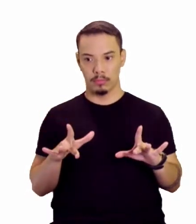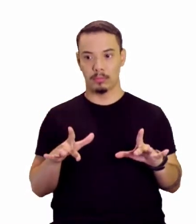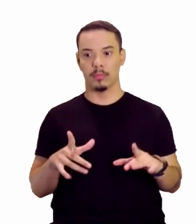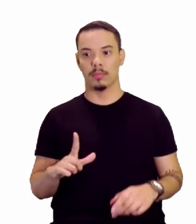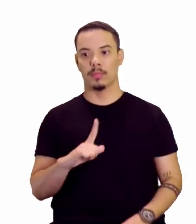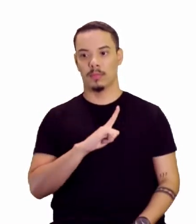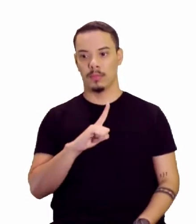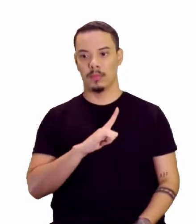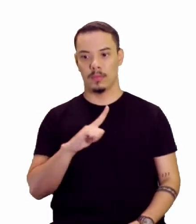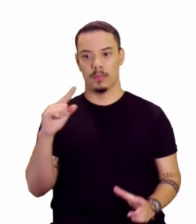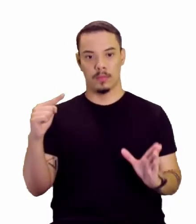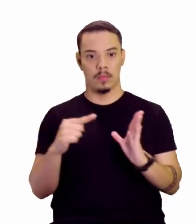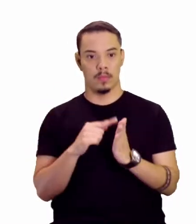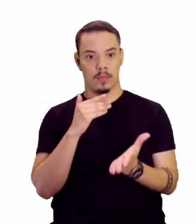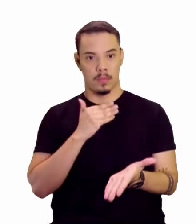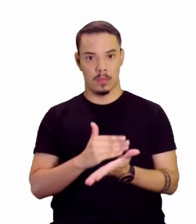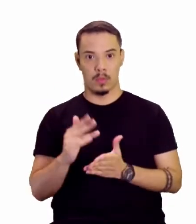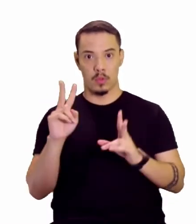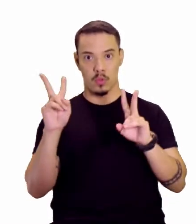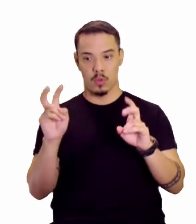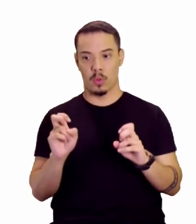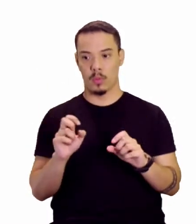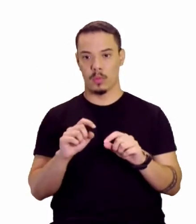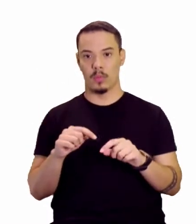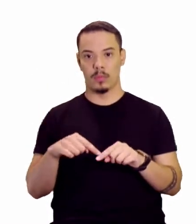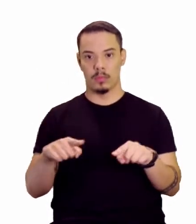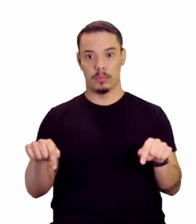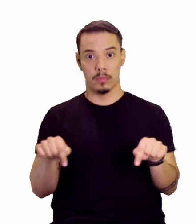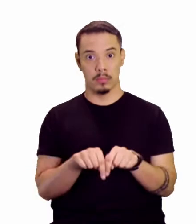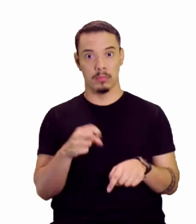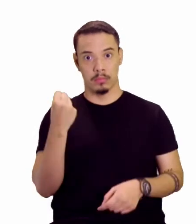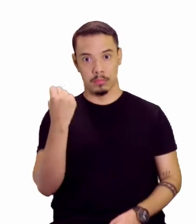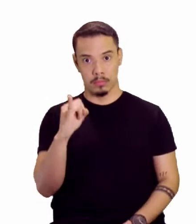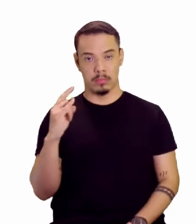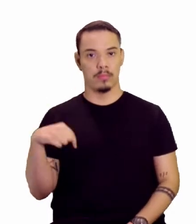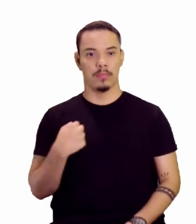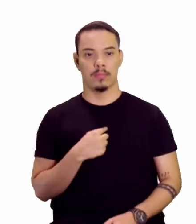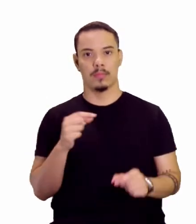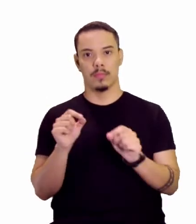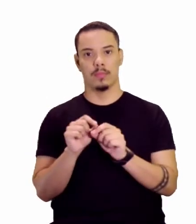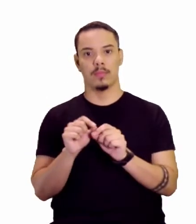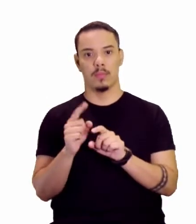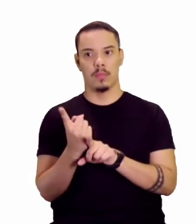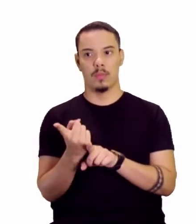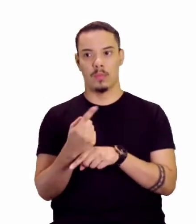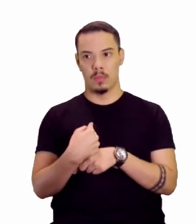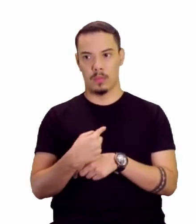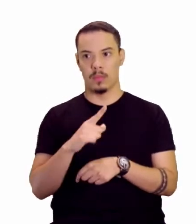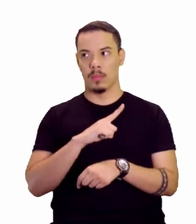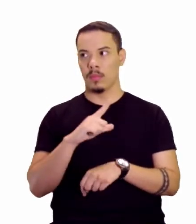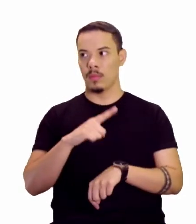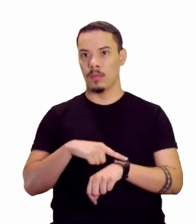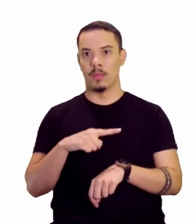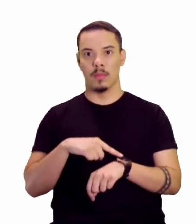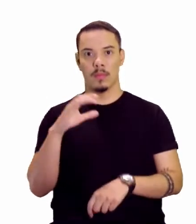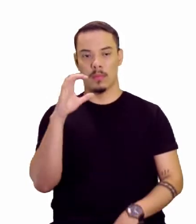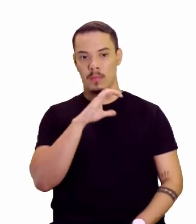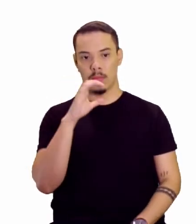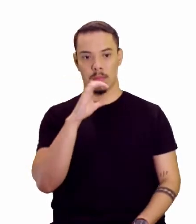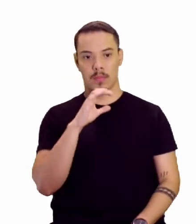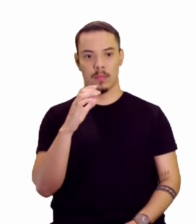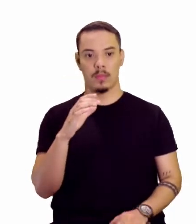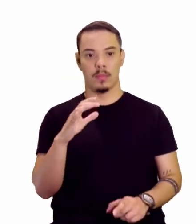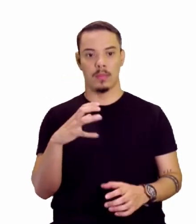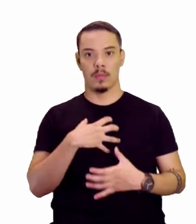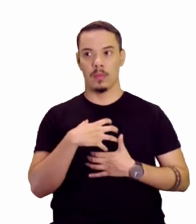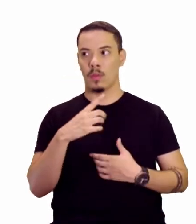sai de um certo ponto em relação ao solo. E se nós fizermos ao contrário? Justamente, ele não tem uma velocidade diminuindo e no sentido oposto da